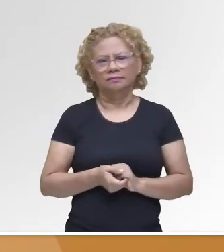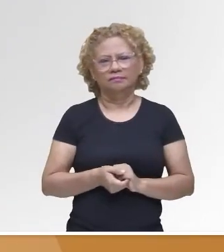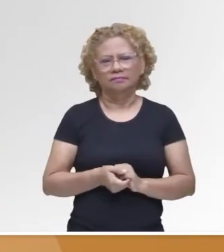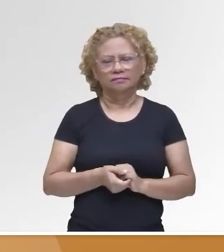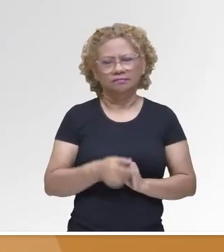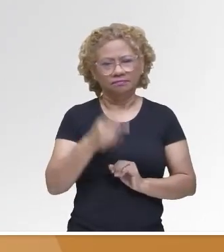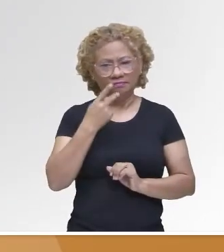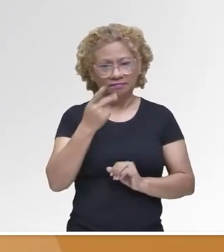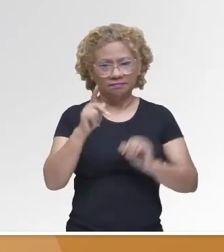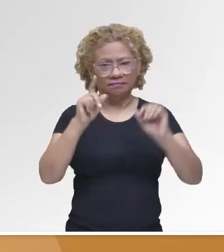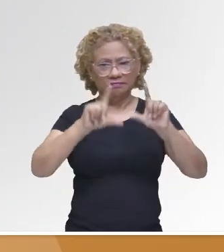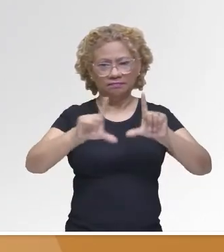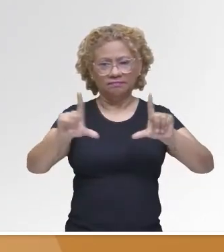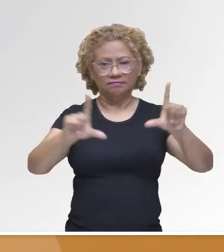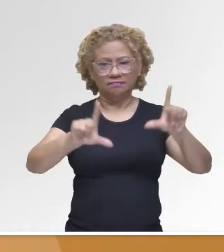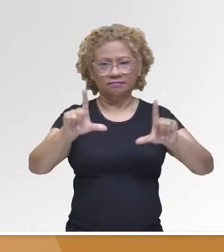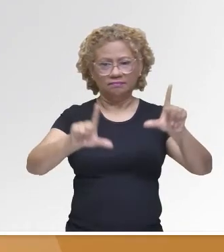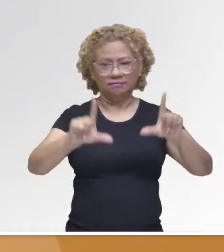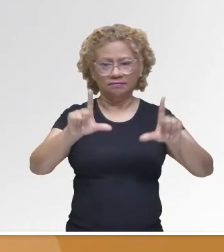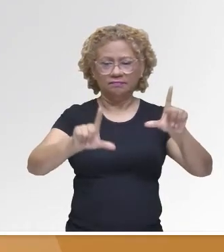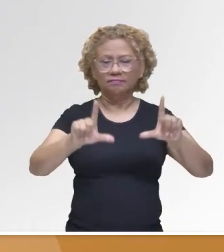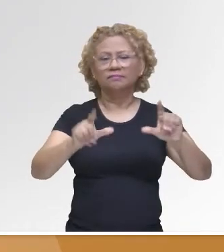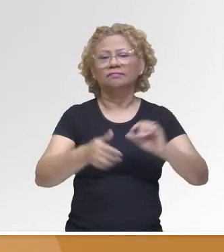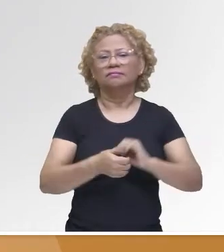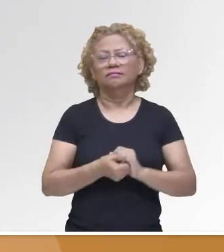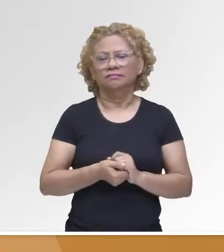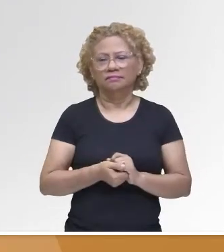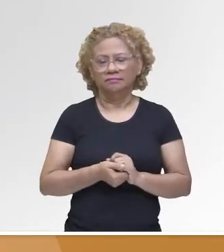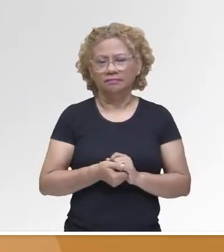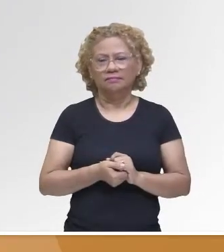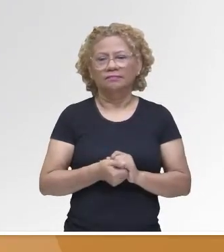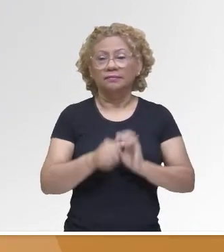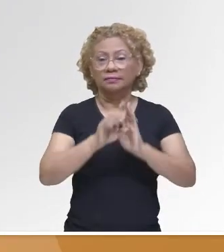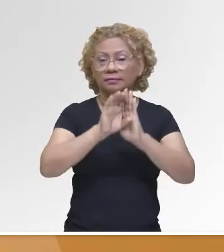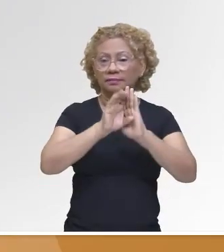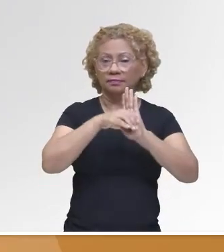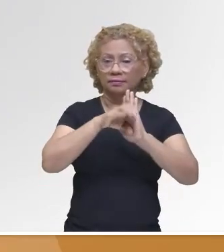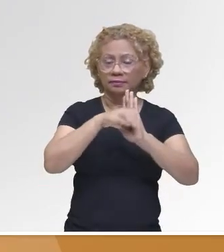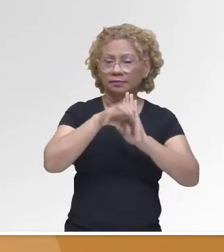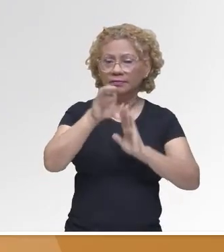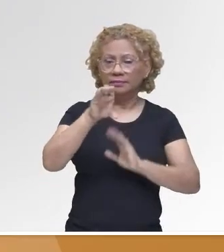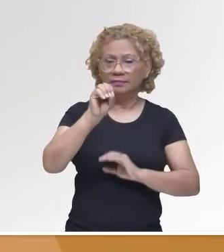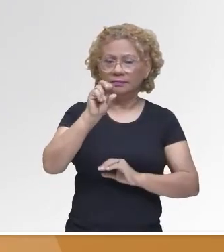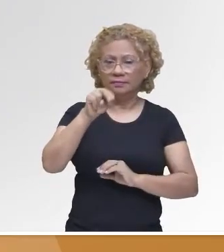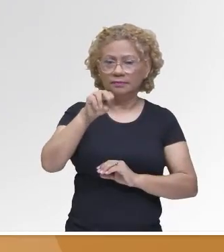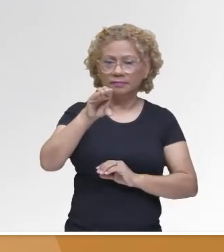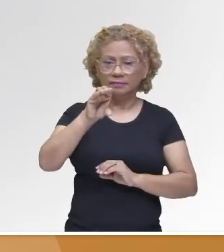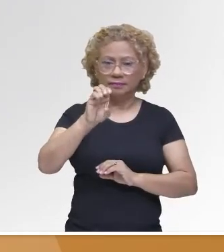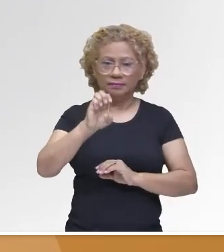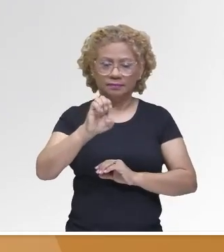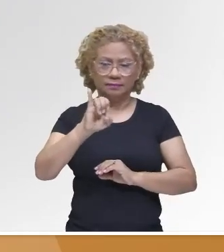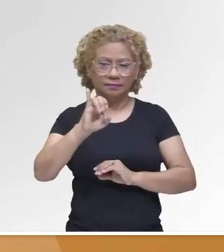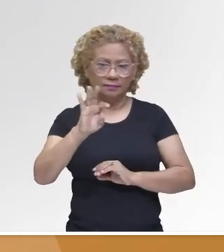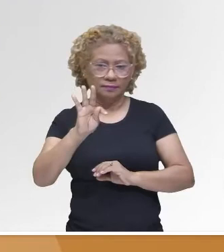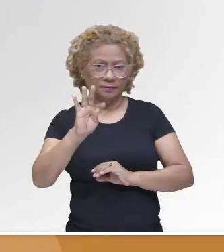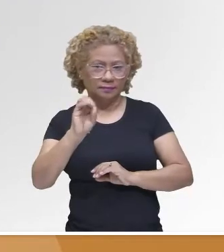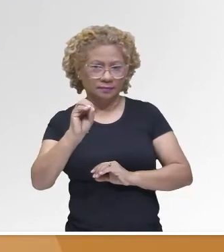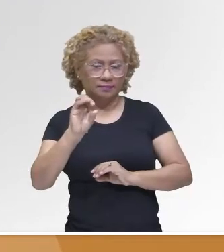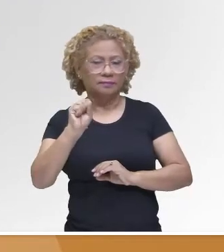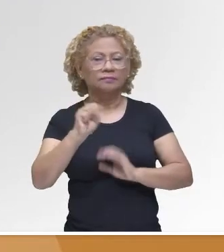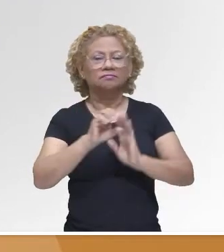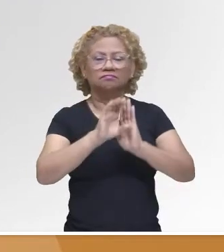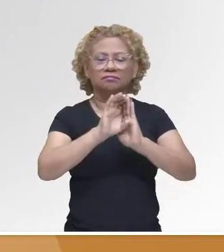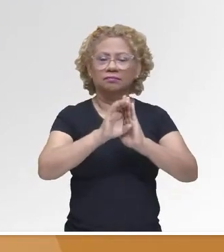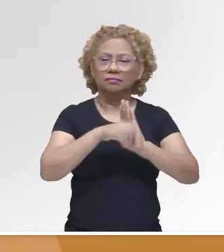de televisão. Esses conceitos que nós chamamos e que ele